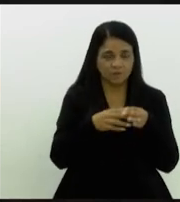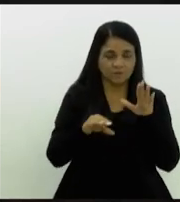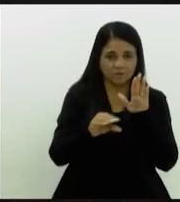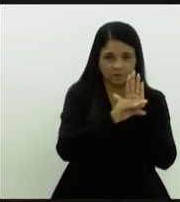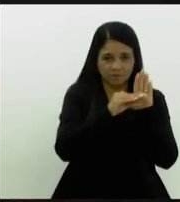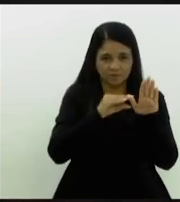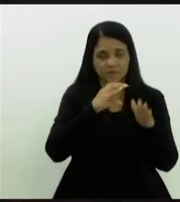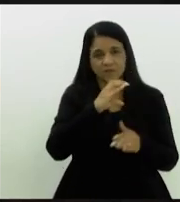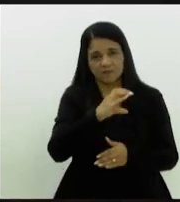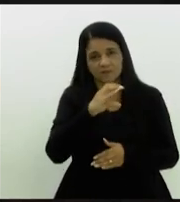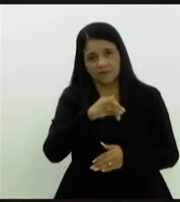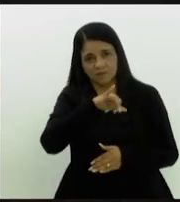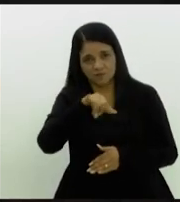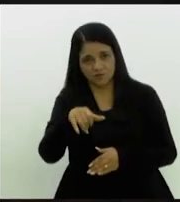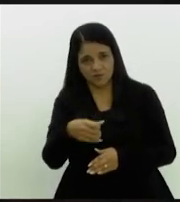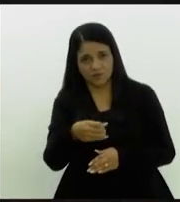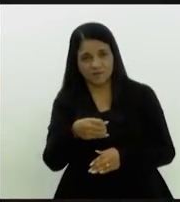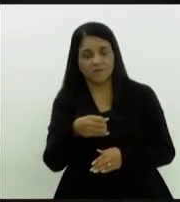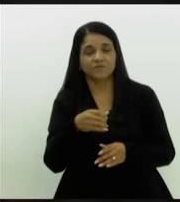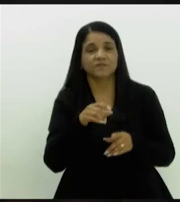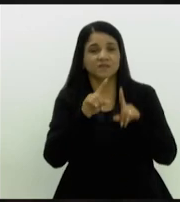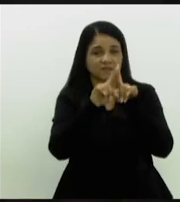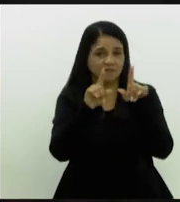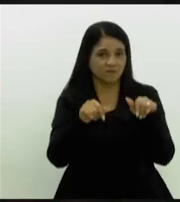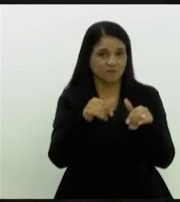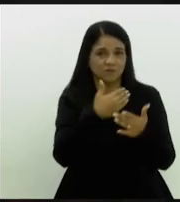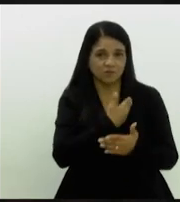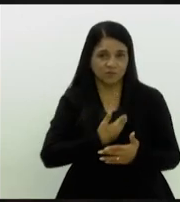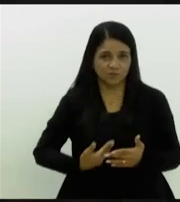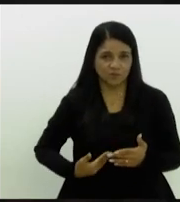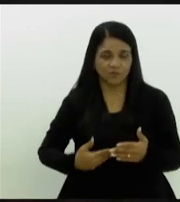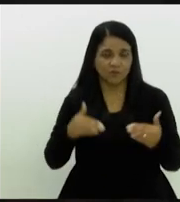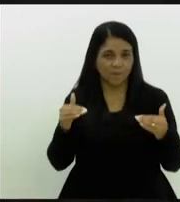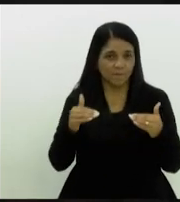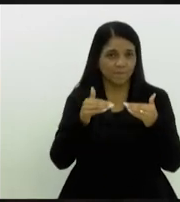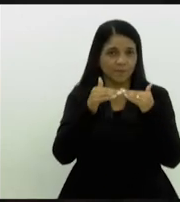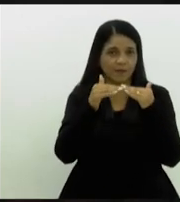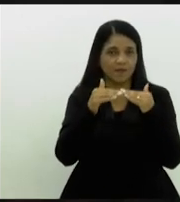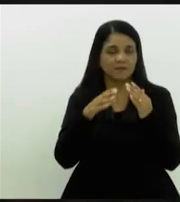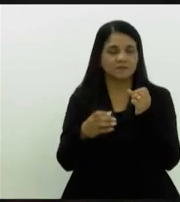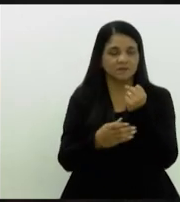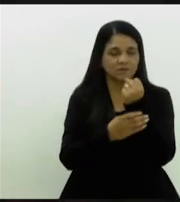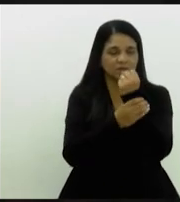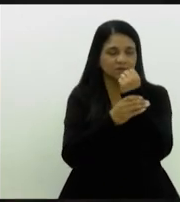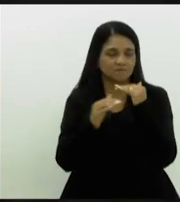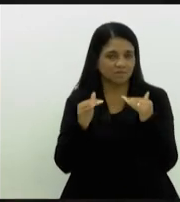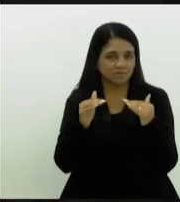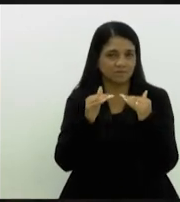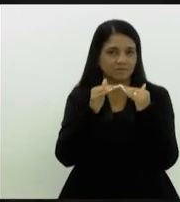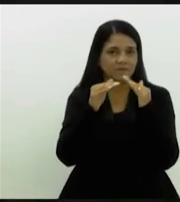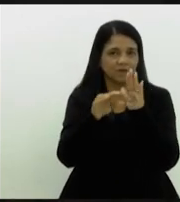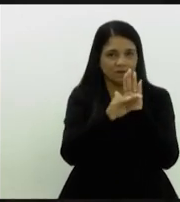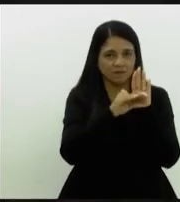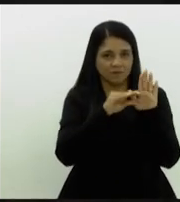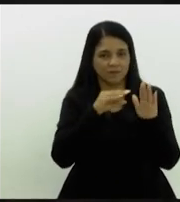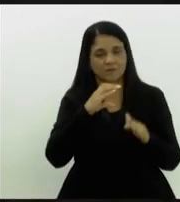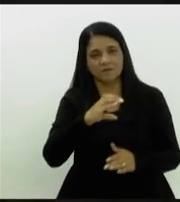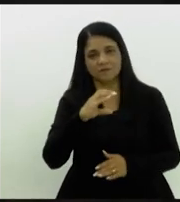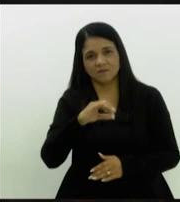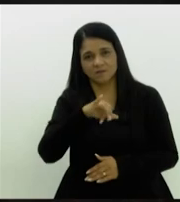da CCJ, de servidores públicos favorável, segurança pública favorável com as emendas da